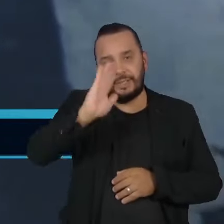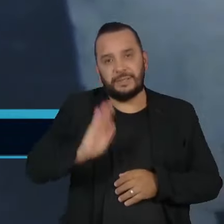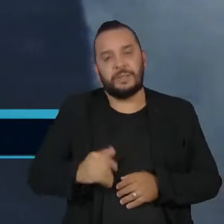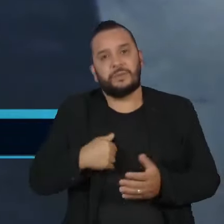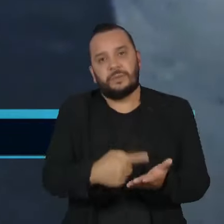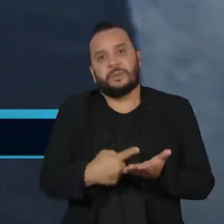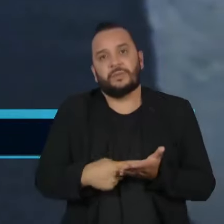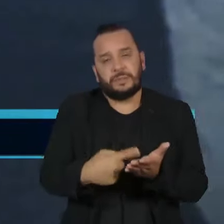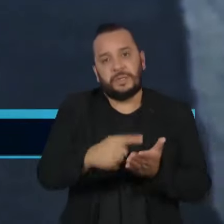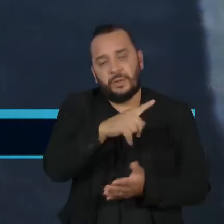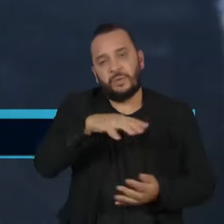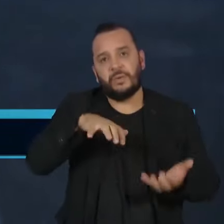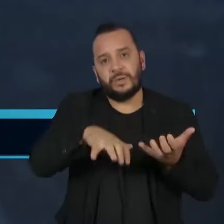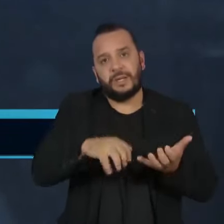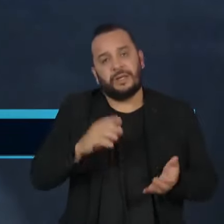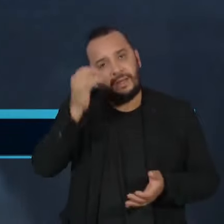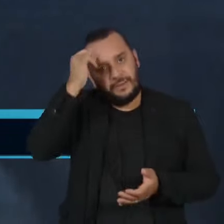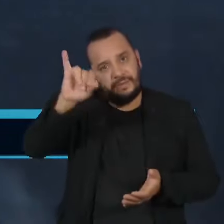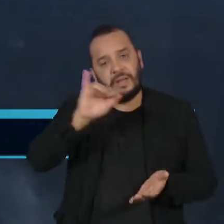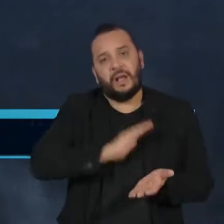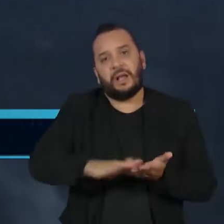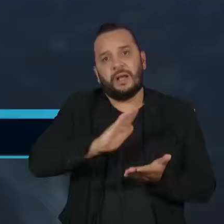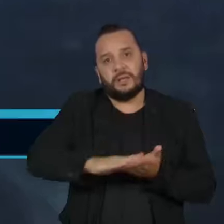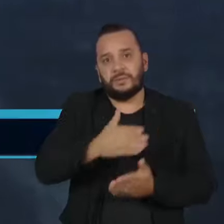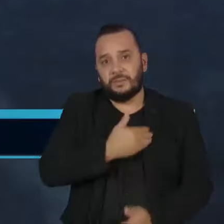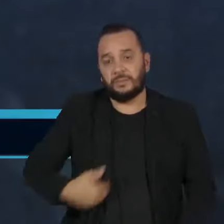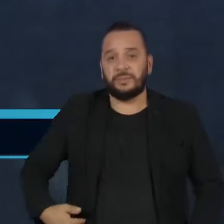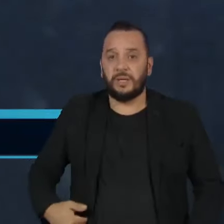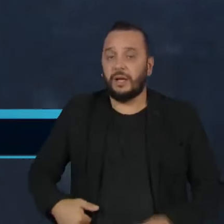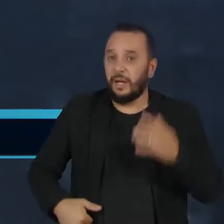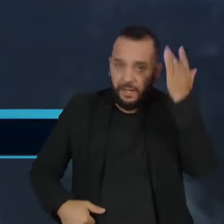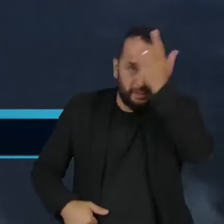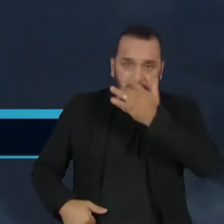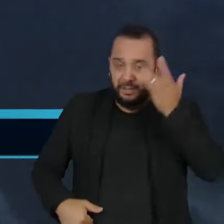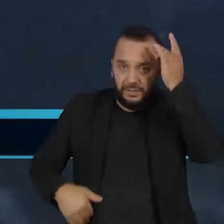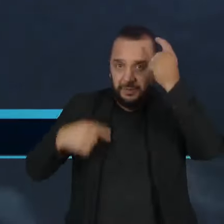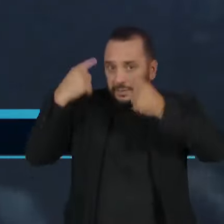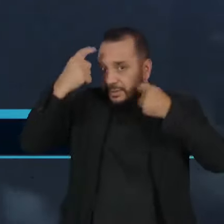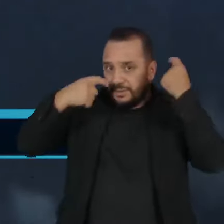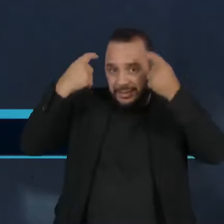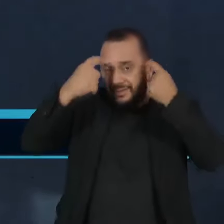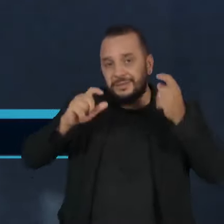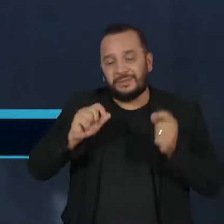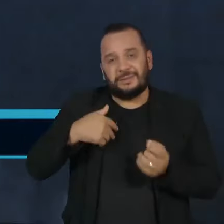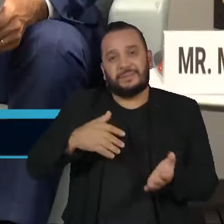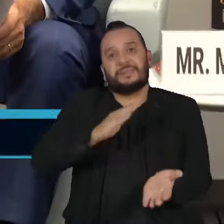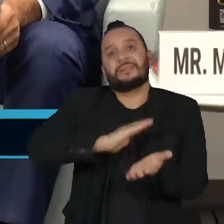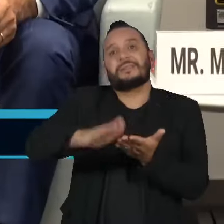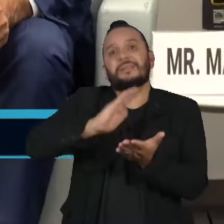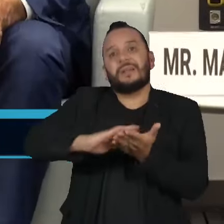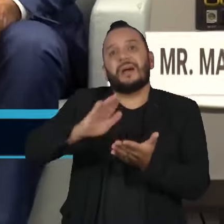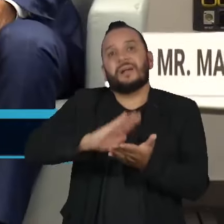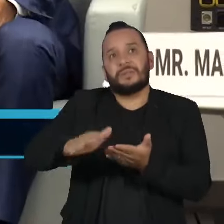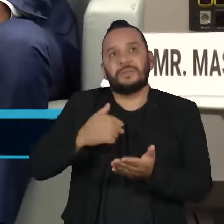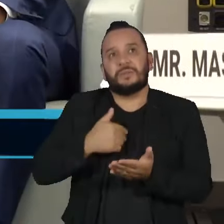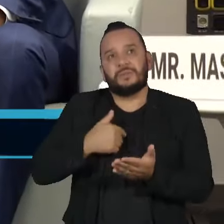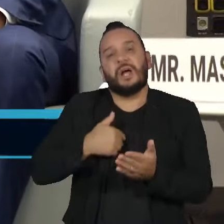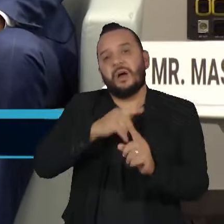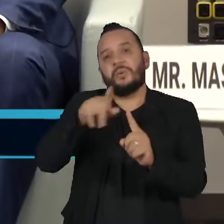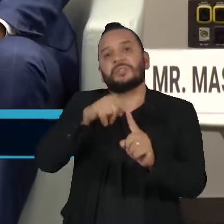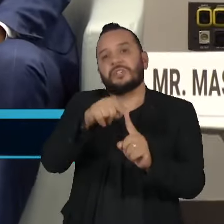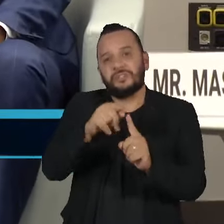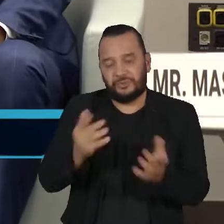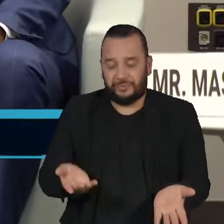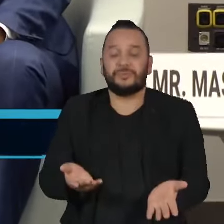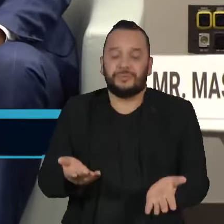gastos públicos. Fernando Haddad está preocupado com medidas que impactem ainda mais a meta fiscal. Haddad viajou